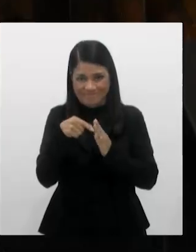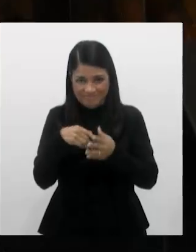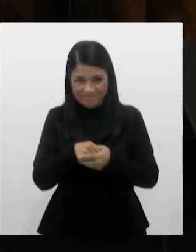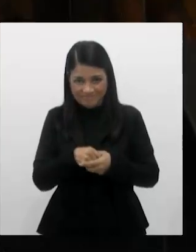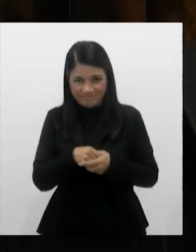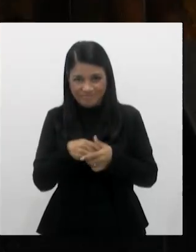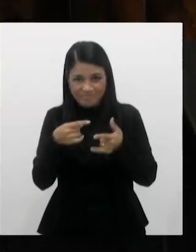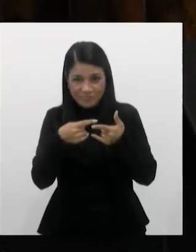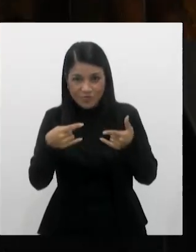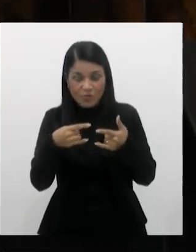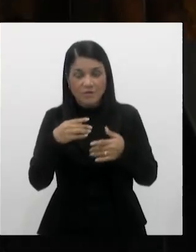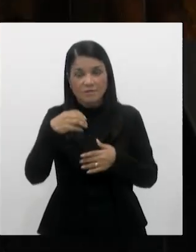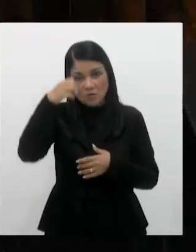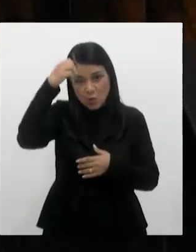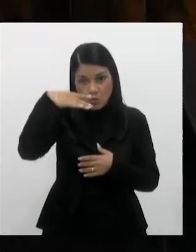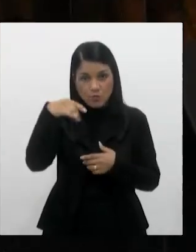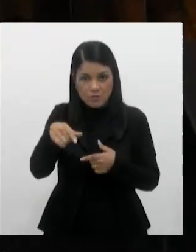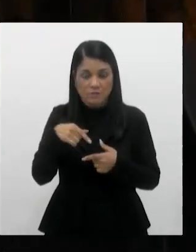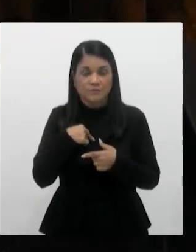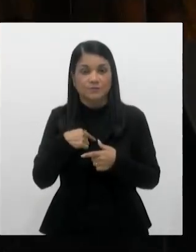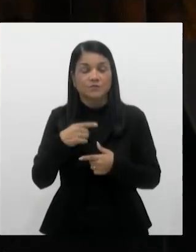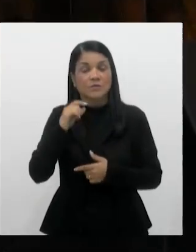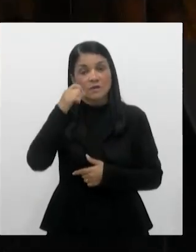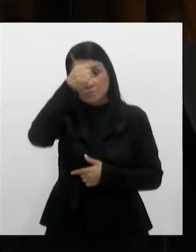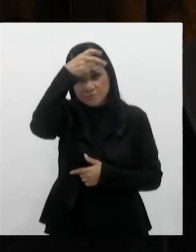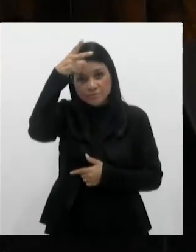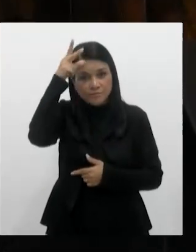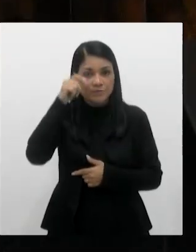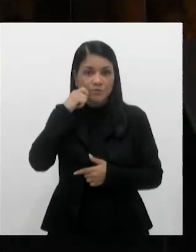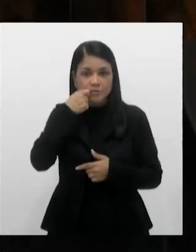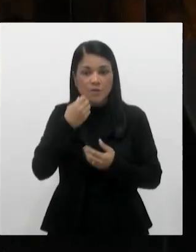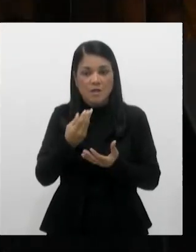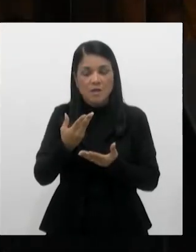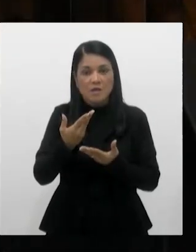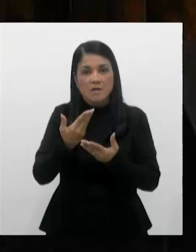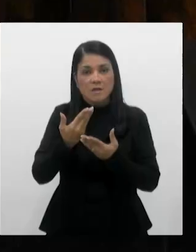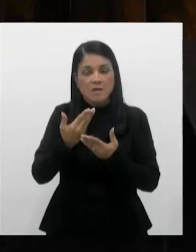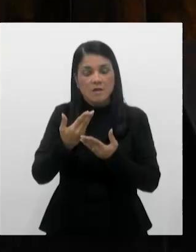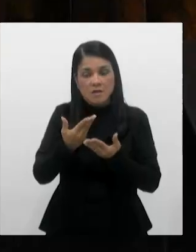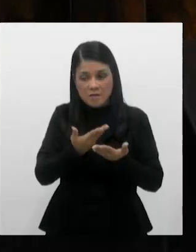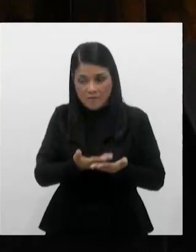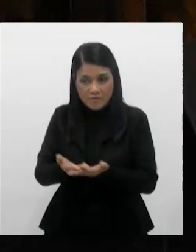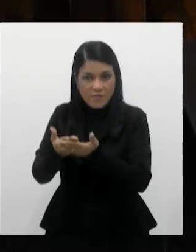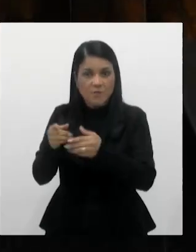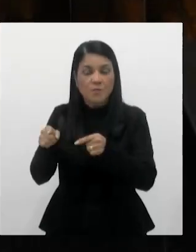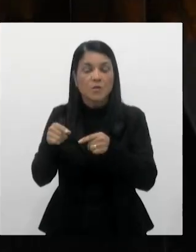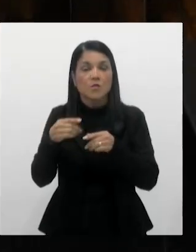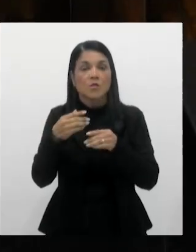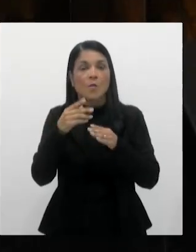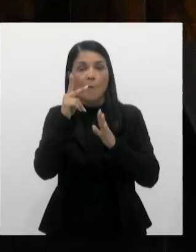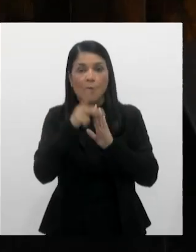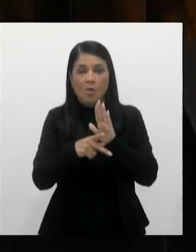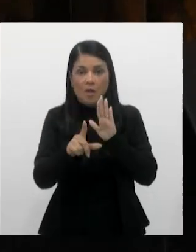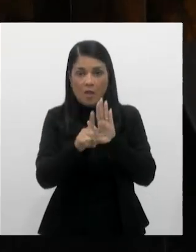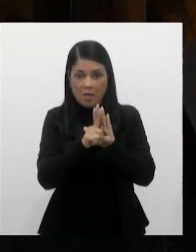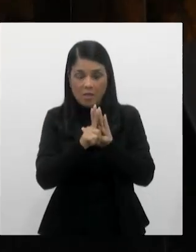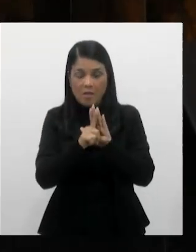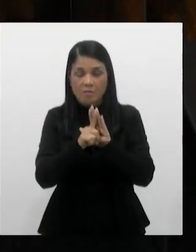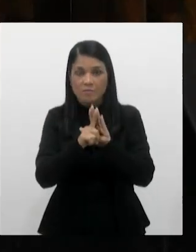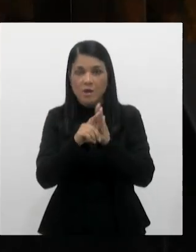Eduardo Paes envia o projeto de lei para aumentar a